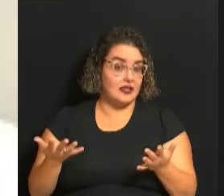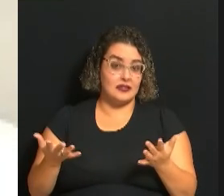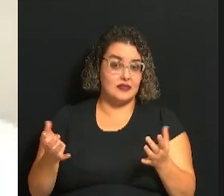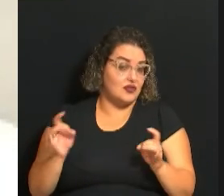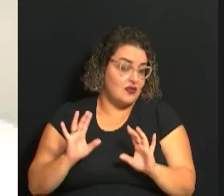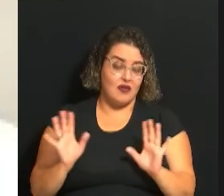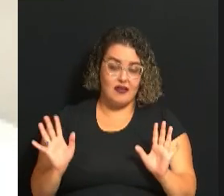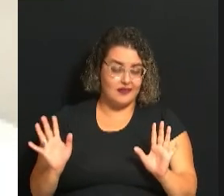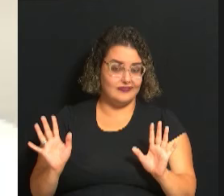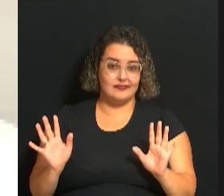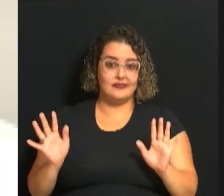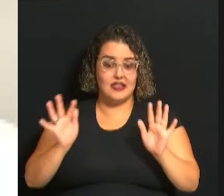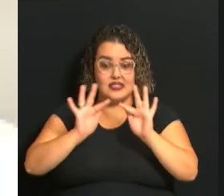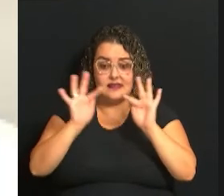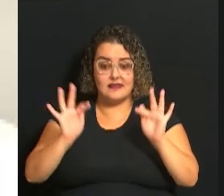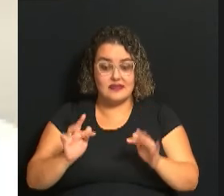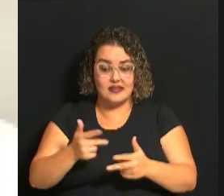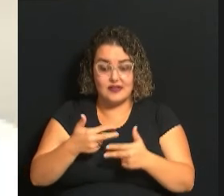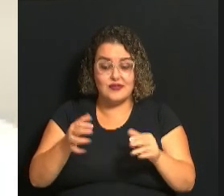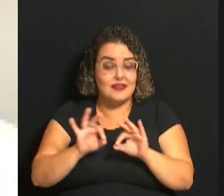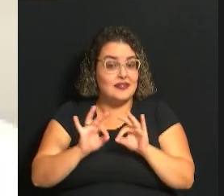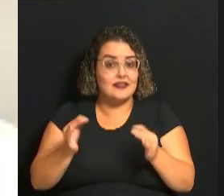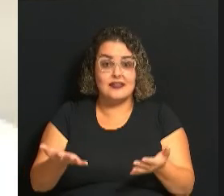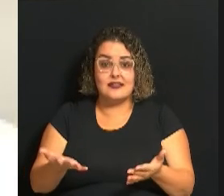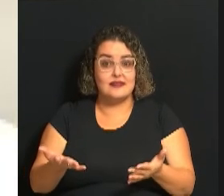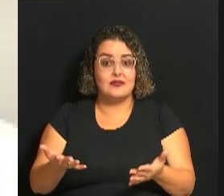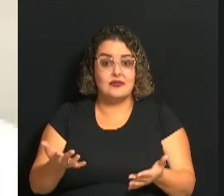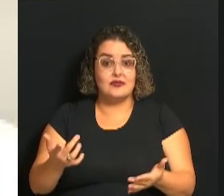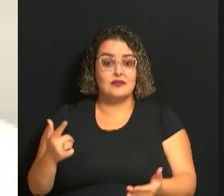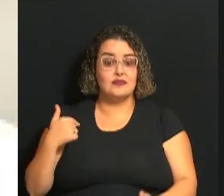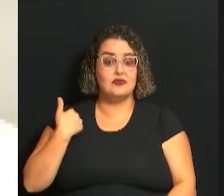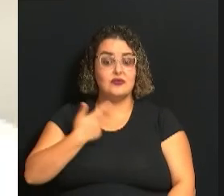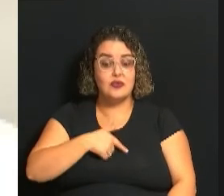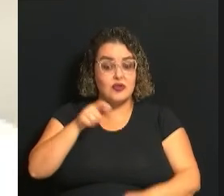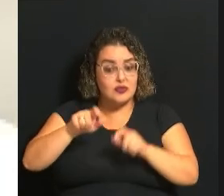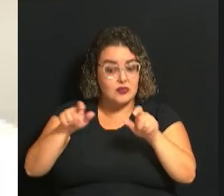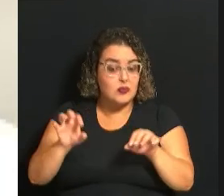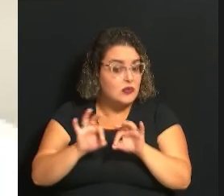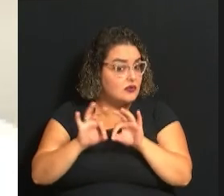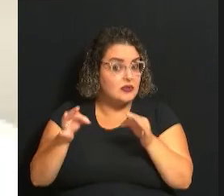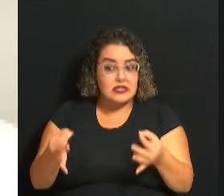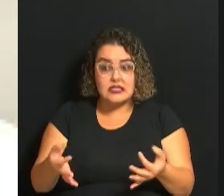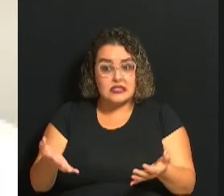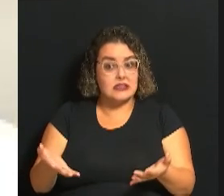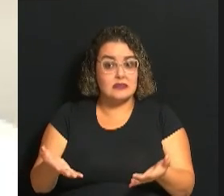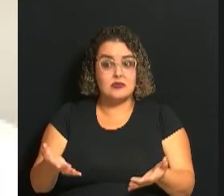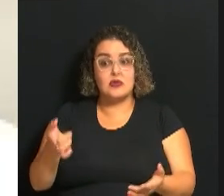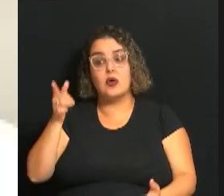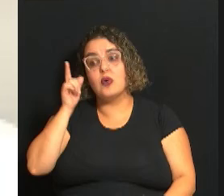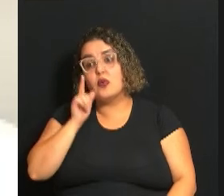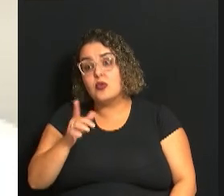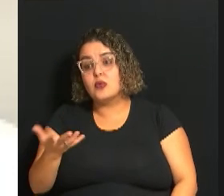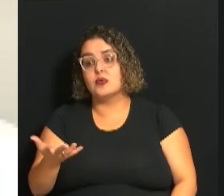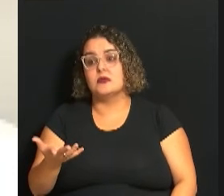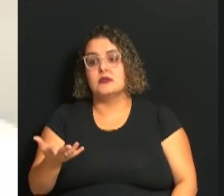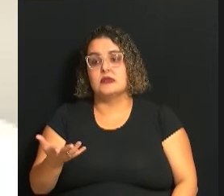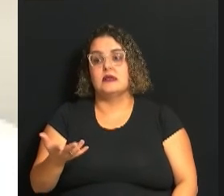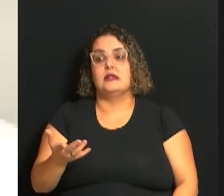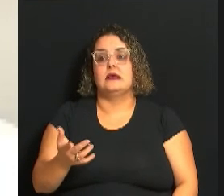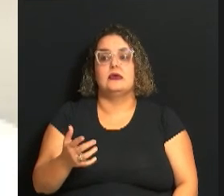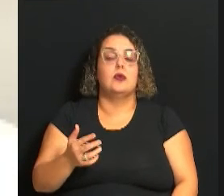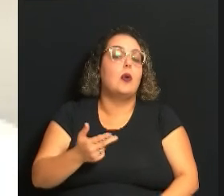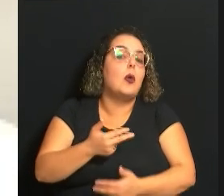felicidade está nas coisas muito simples, e nós somos pessoas muito simples, né? A gente consegue extrair né, de